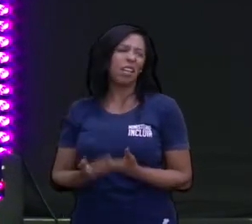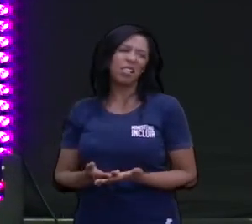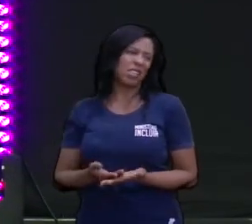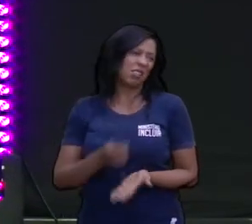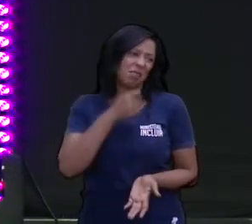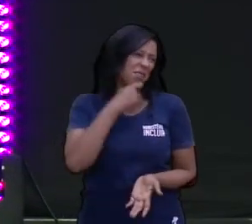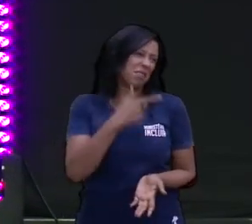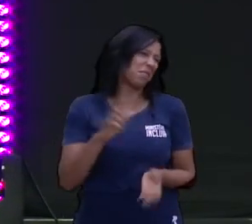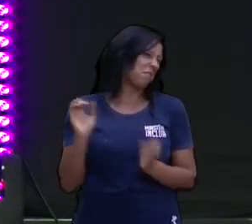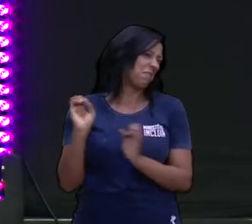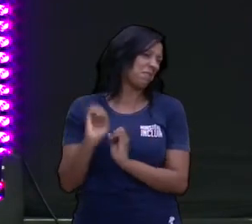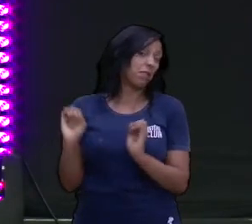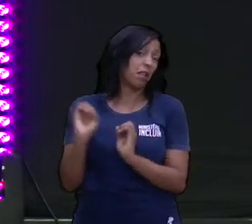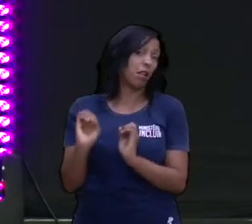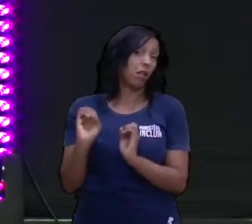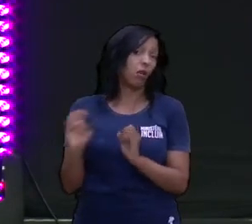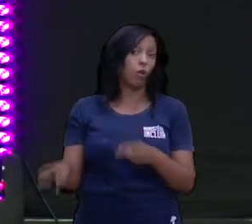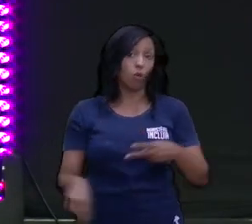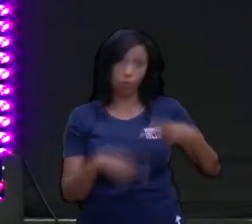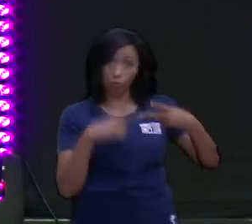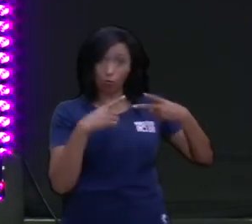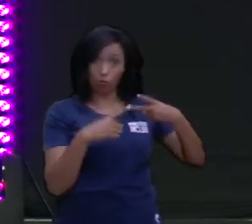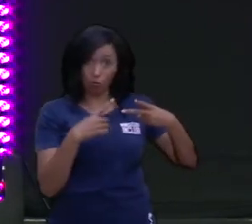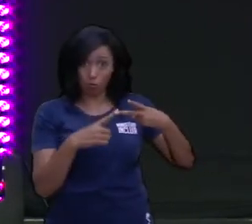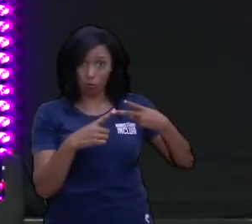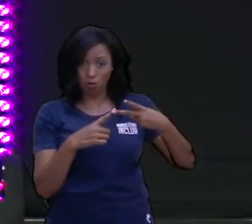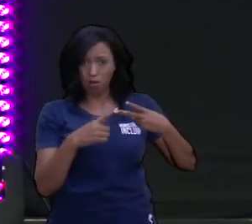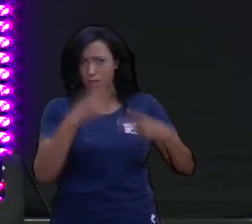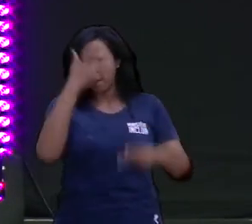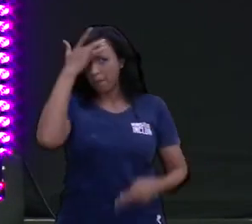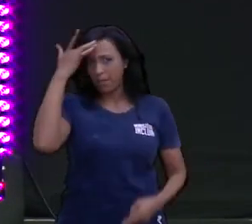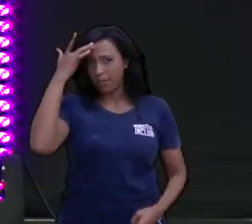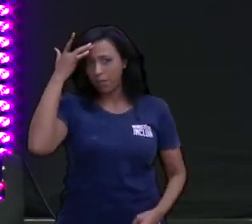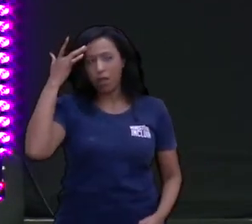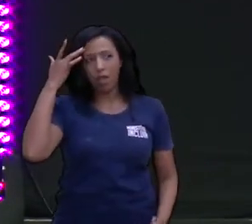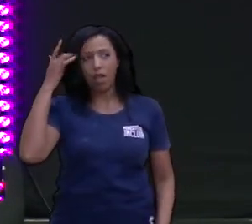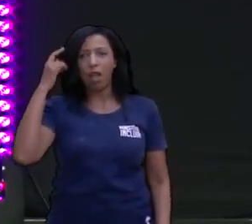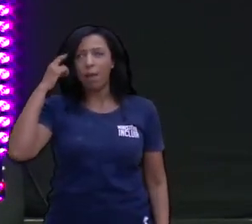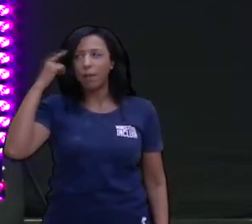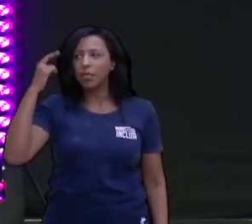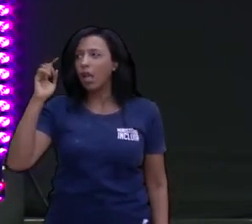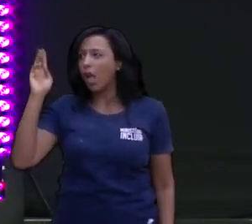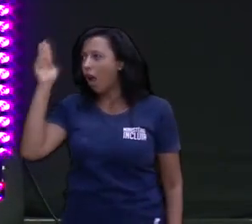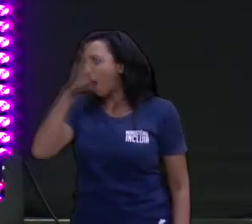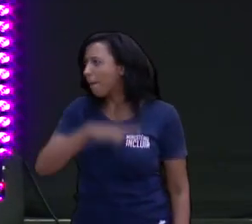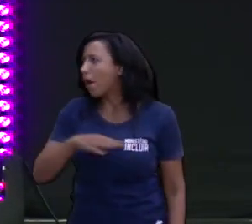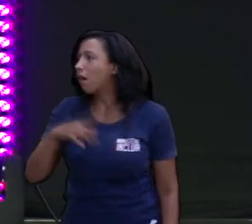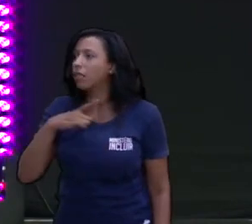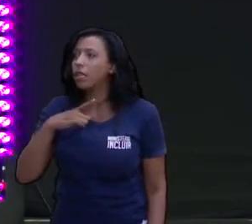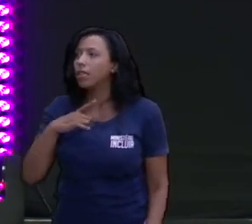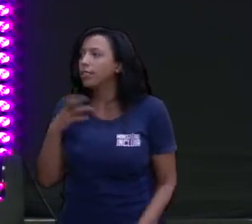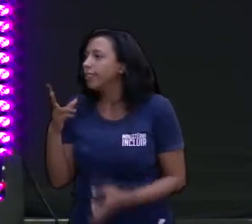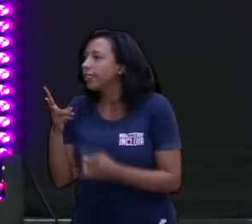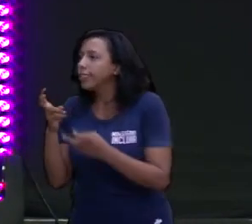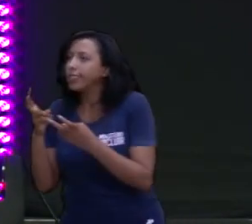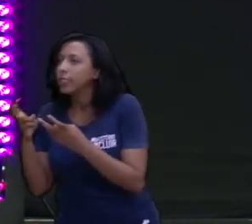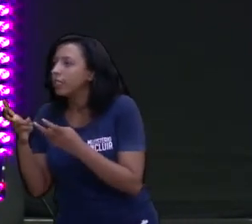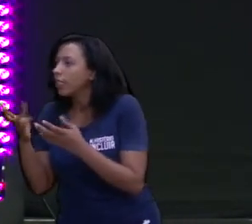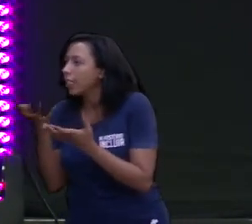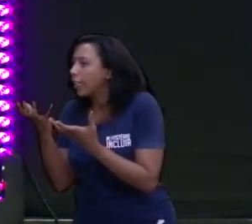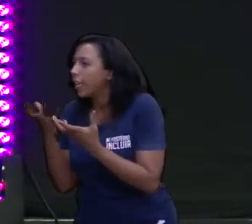é o que se interessa tanto pelo mal que ele começa a buscar difícil de vida normal são aqueles que se entregam à